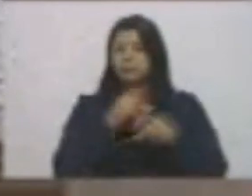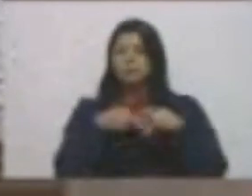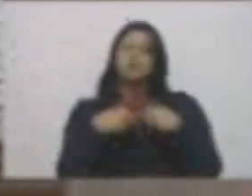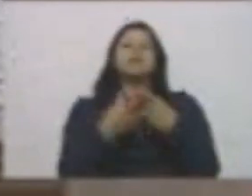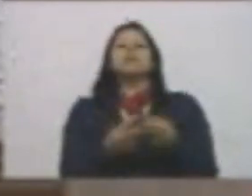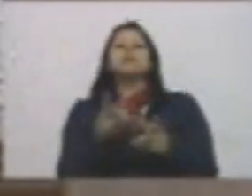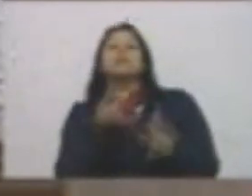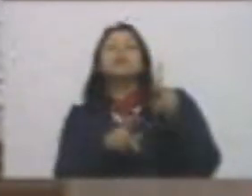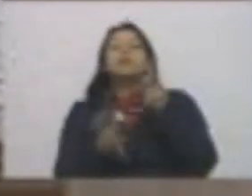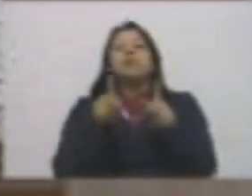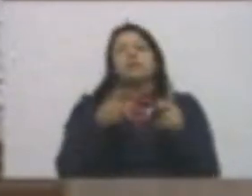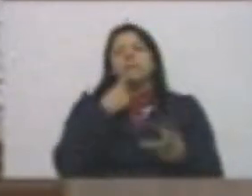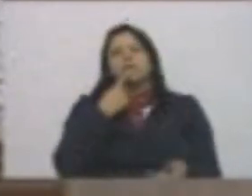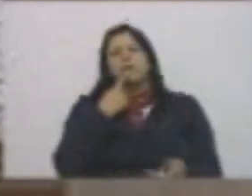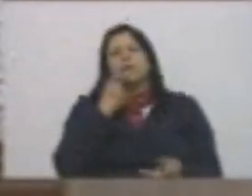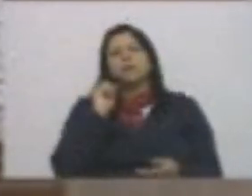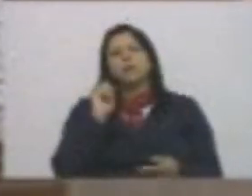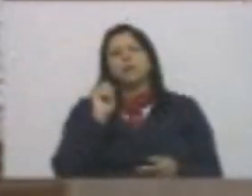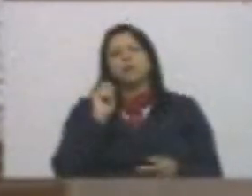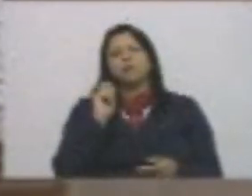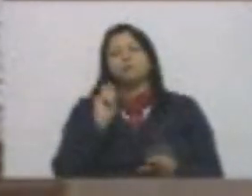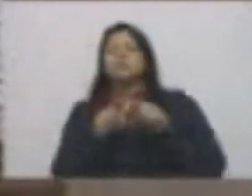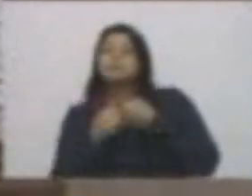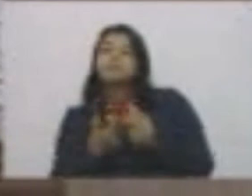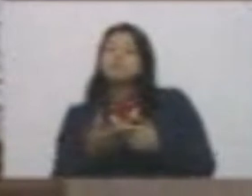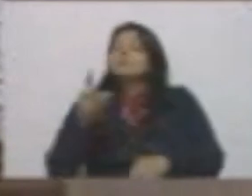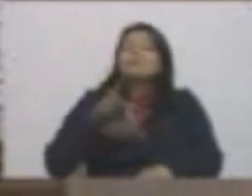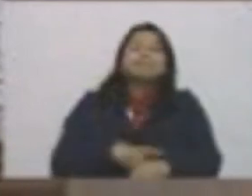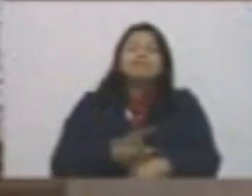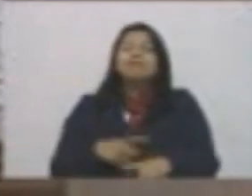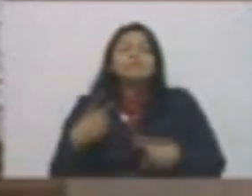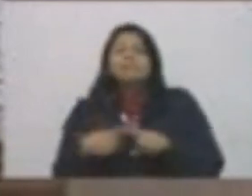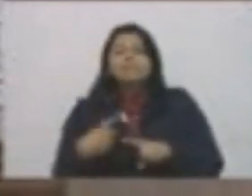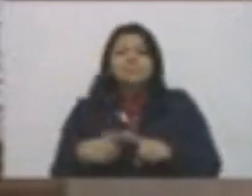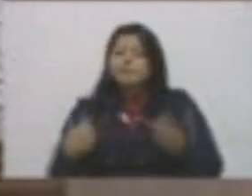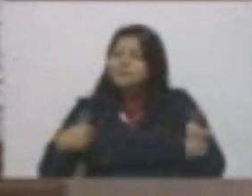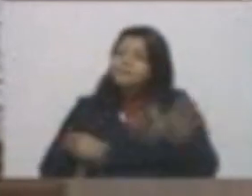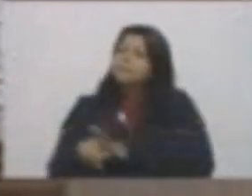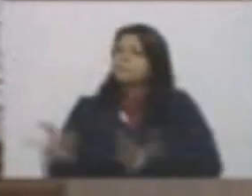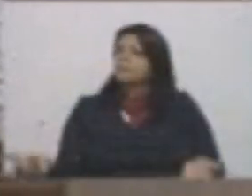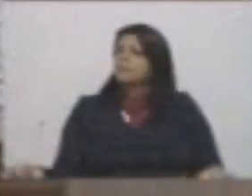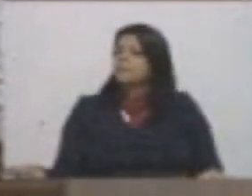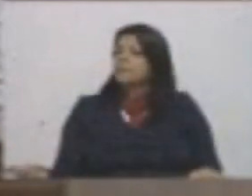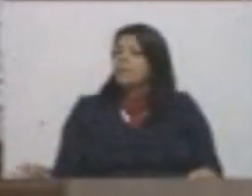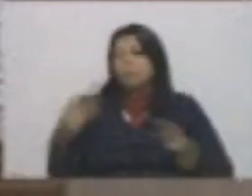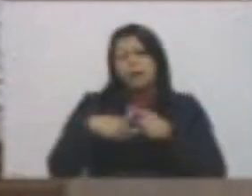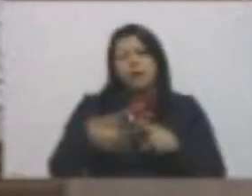vai arcar com isso? E no momento, para que isso? No momento de